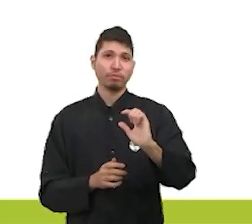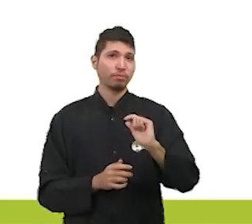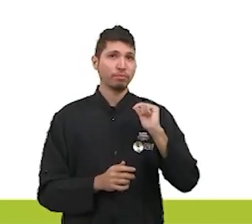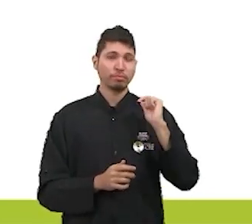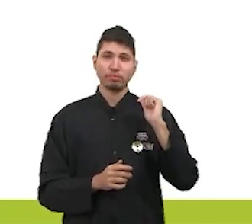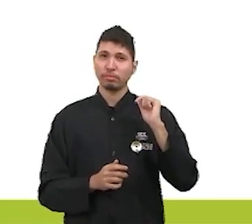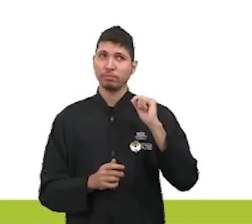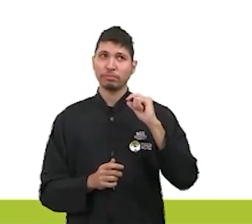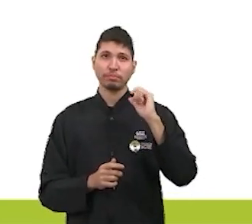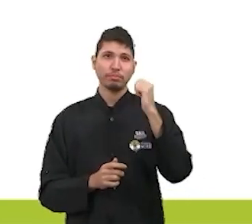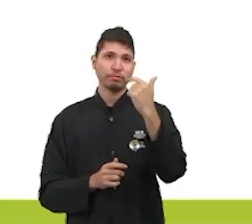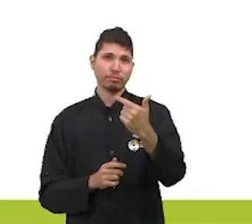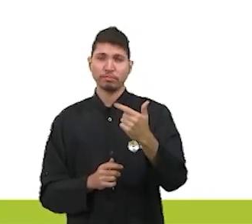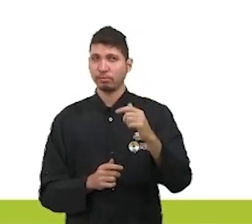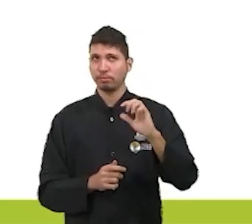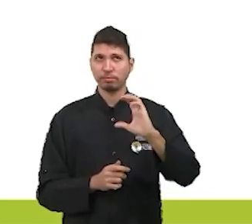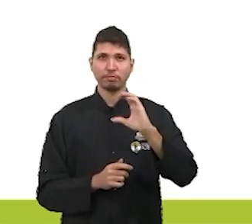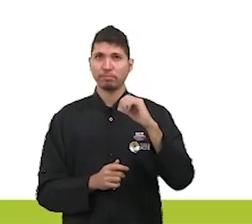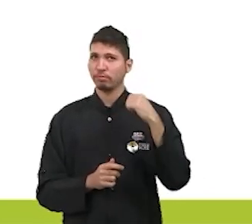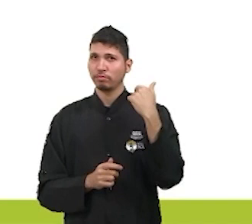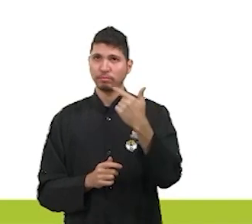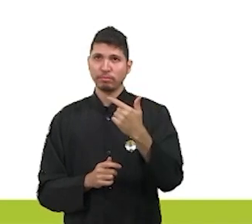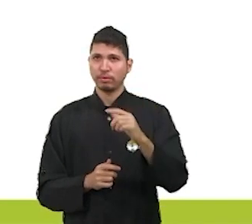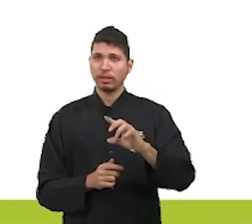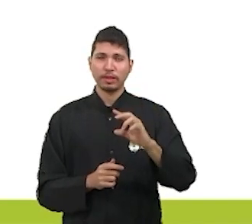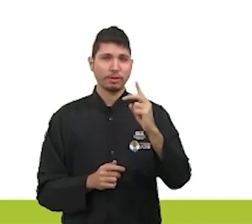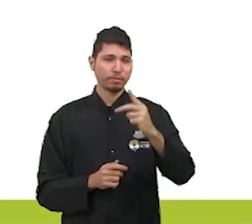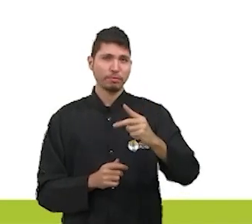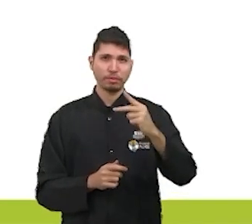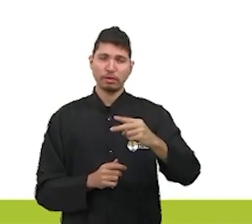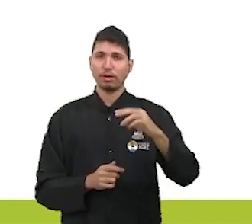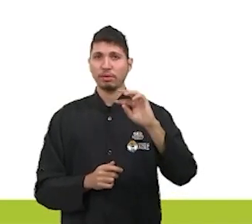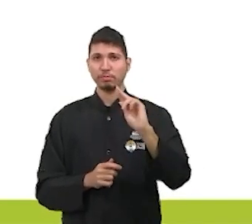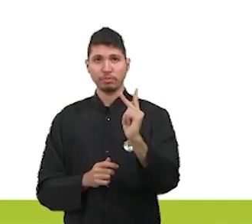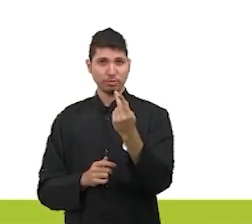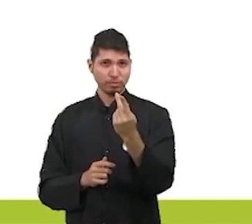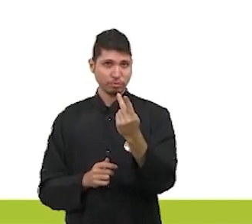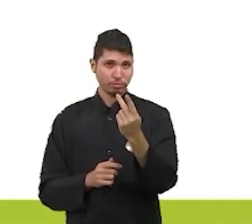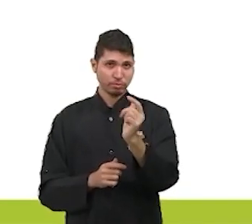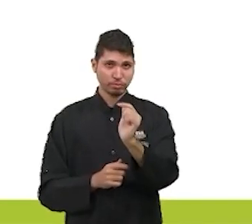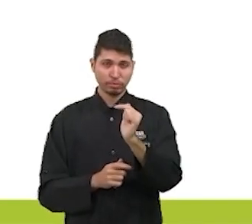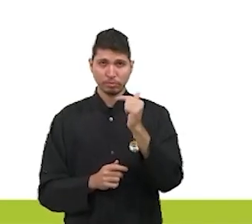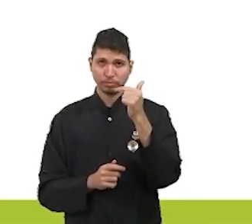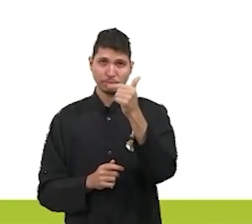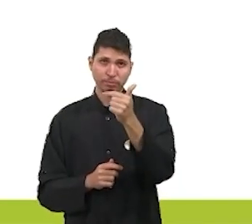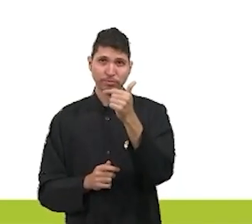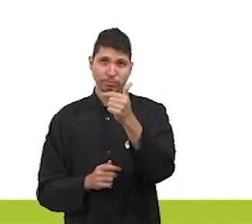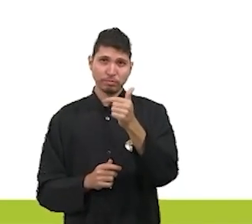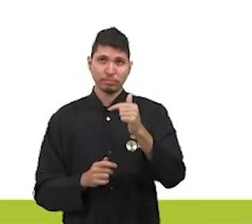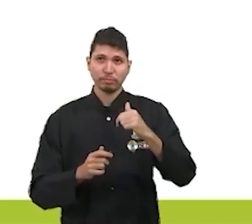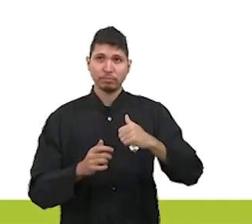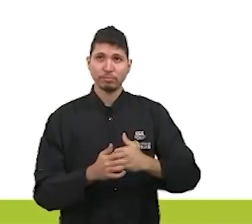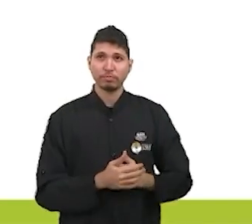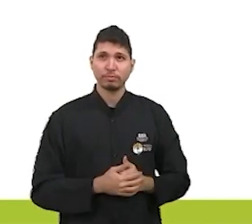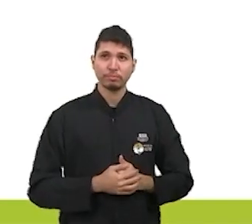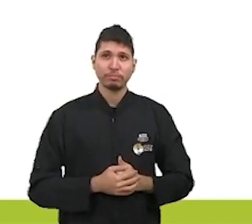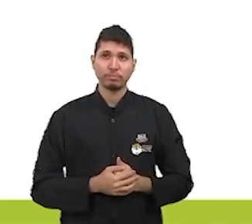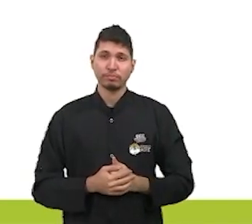é igual a hipotenusa ao quadrado, tá bom? Lembrando que tudo que define o lado maior é chamado